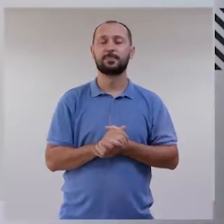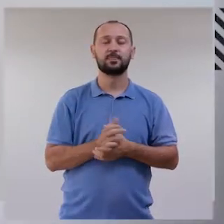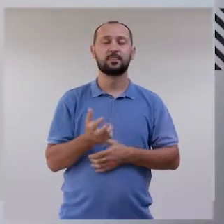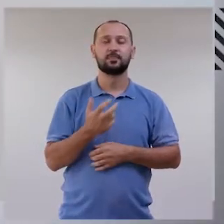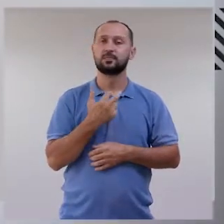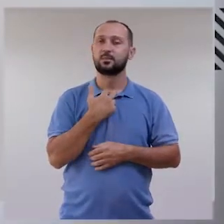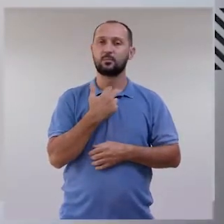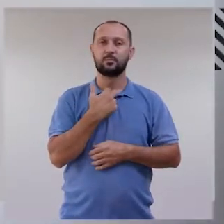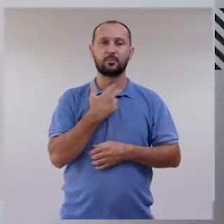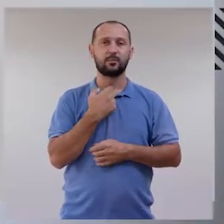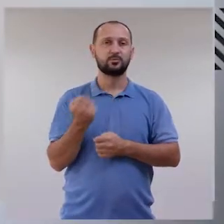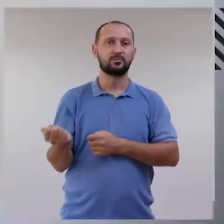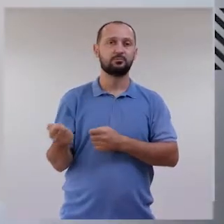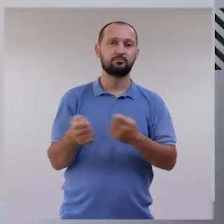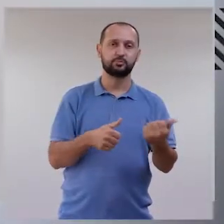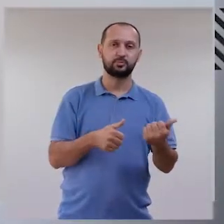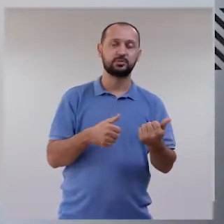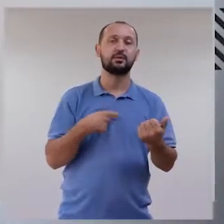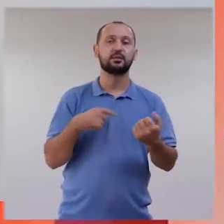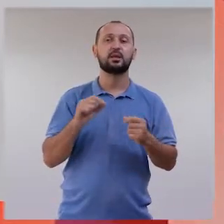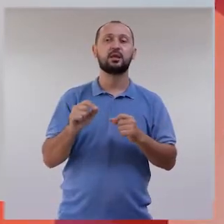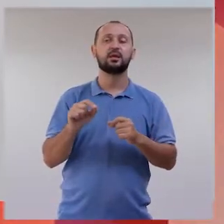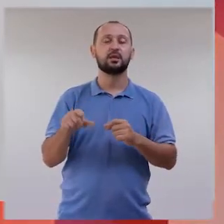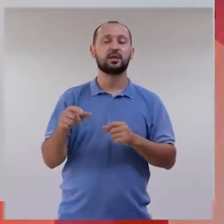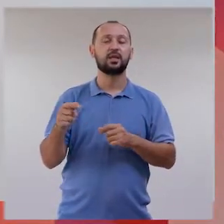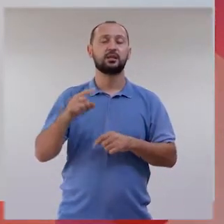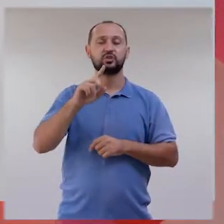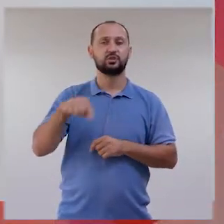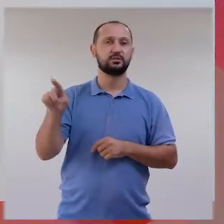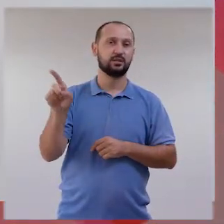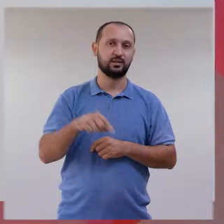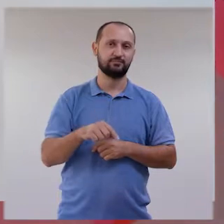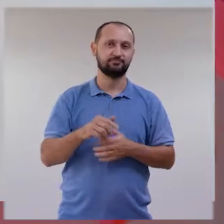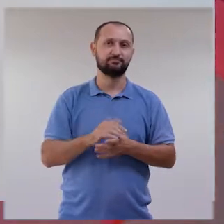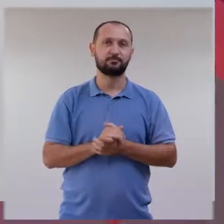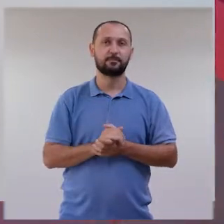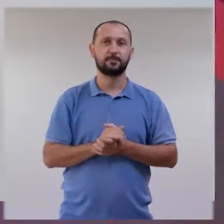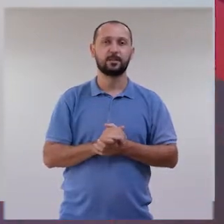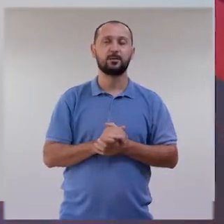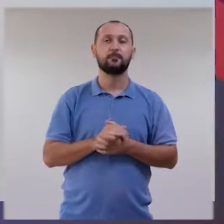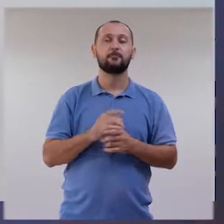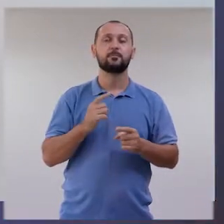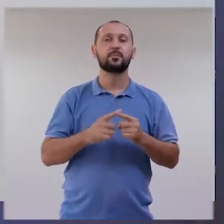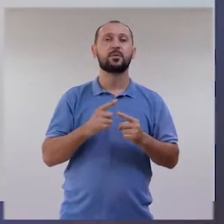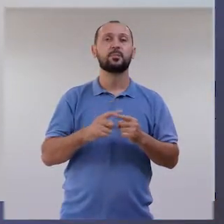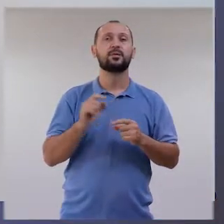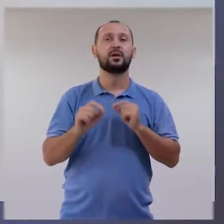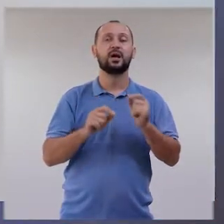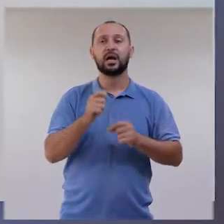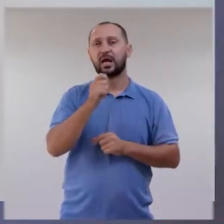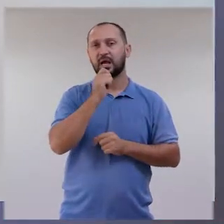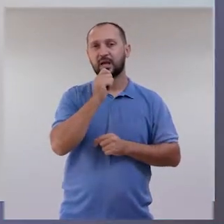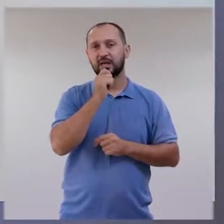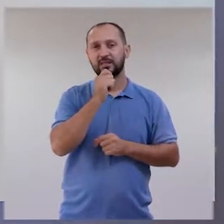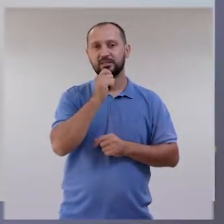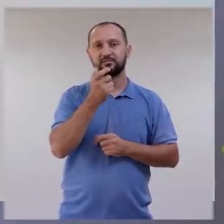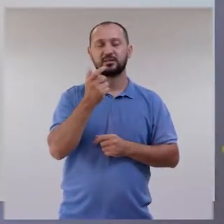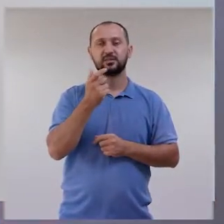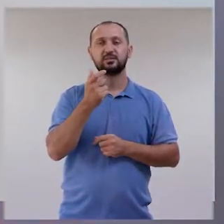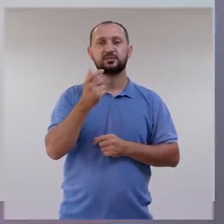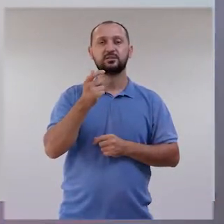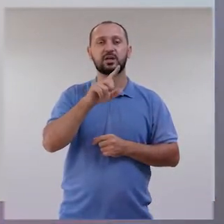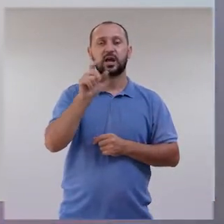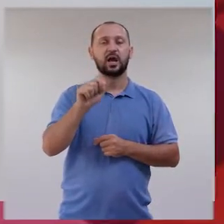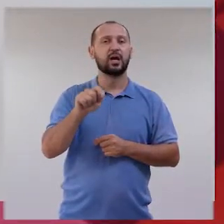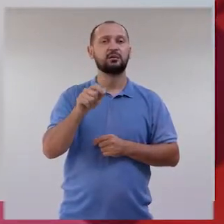né, não é doador. Nós temos que descartar esse doador, né, porque é muito, assim, ainda tem